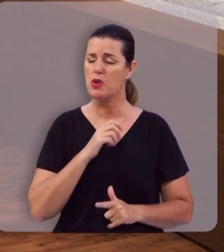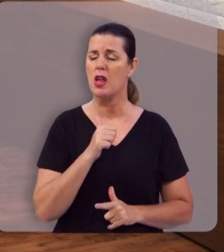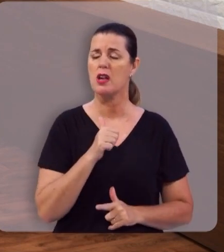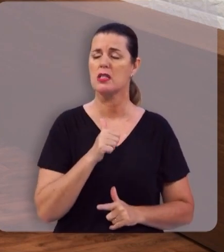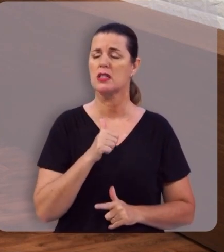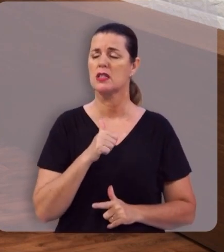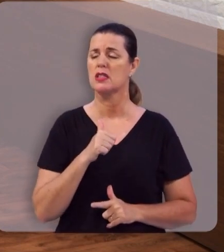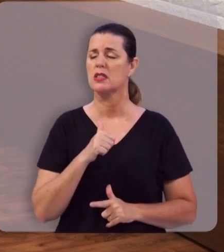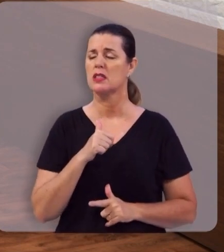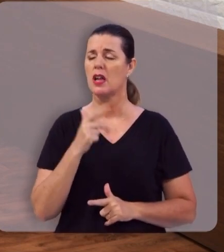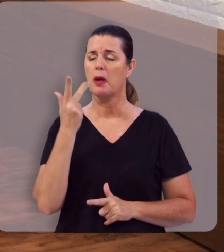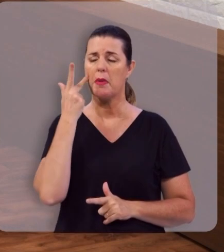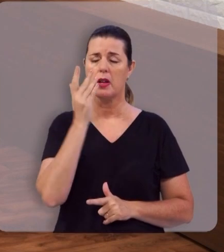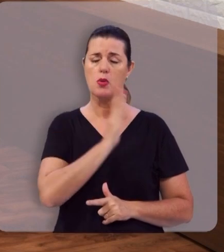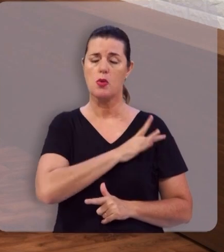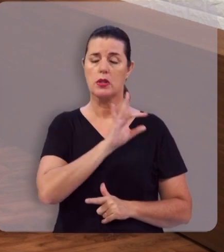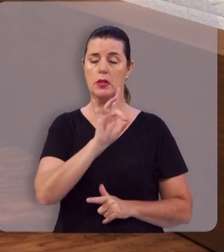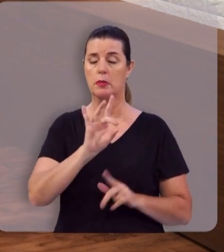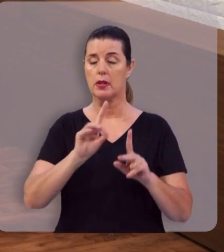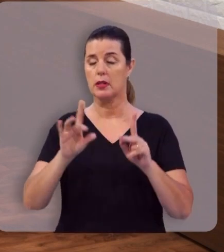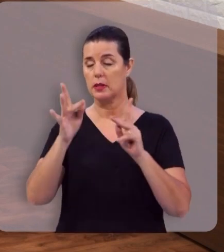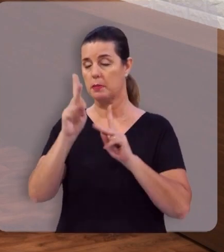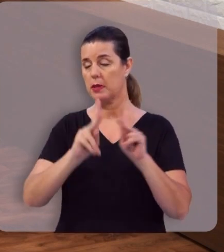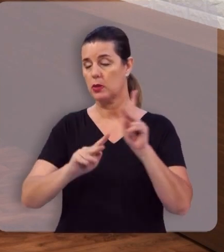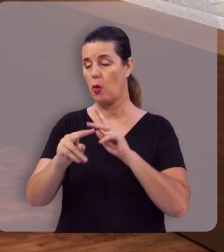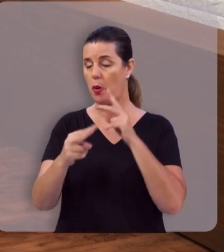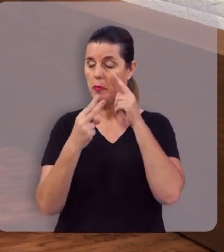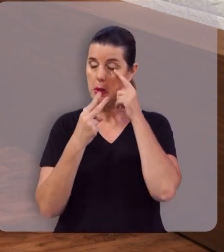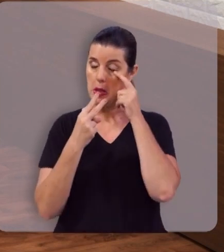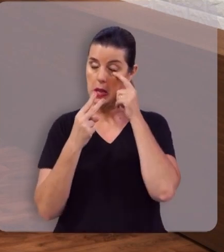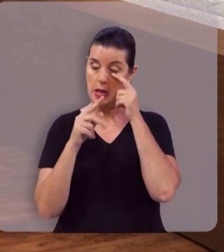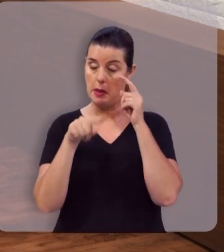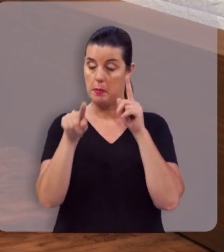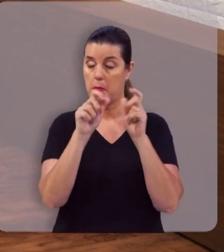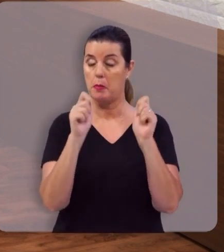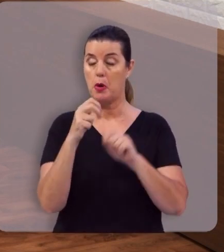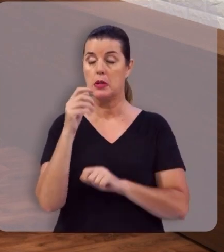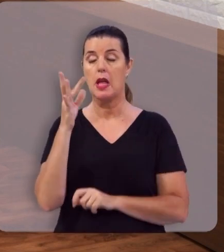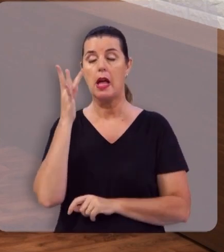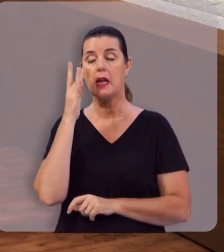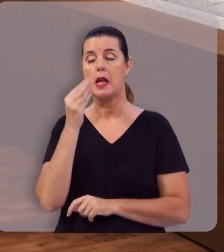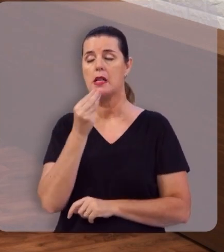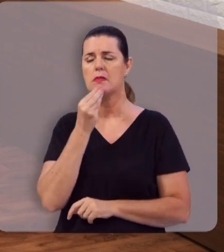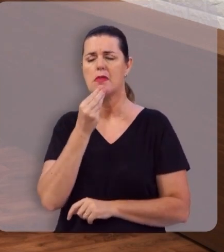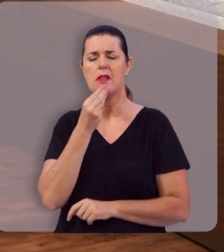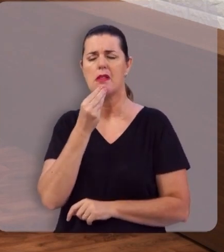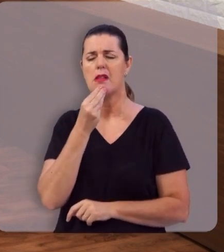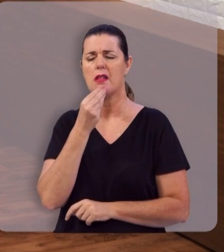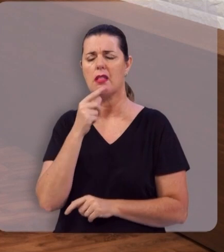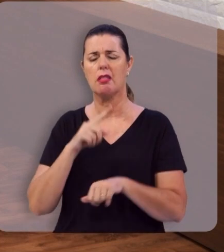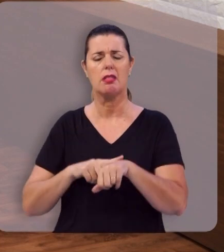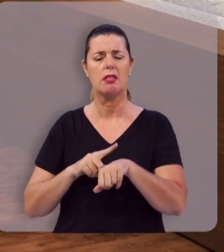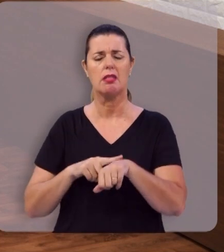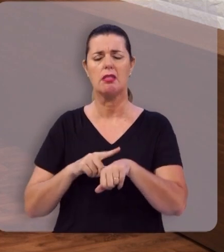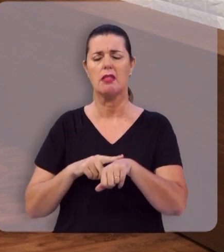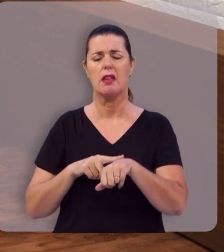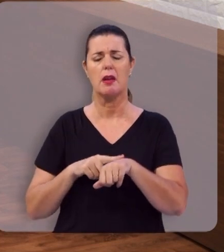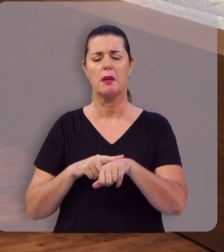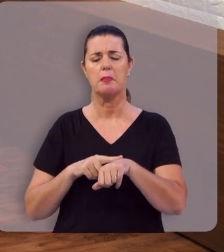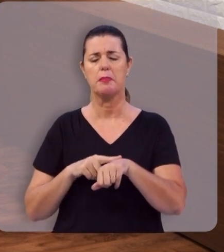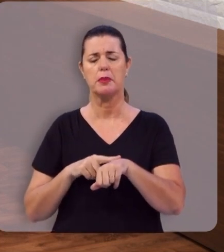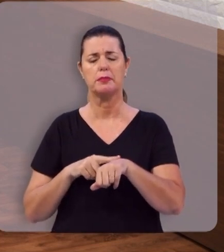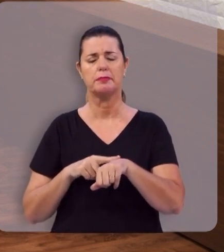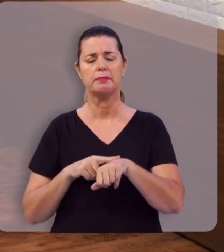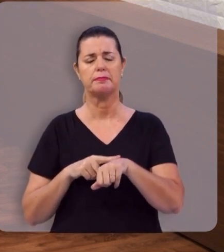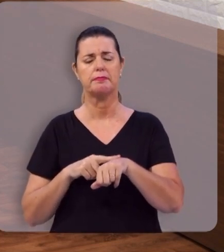encorajamento ao coração dos que nos assistem, para que eles experimentem esse tempo de restauração e vivam